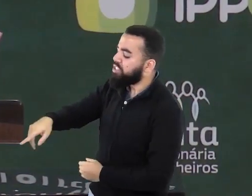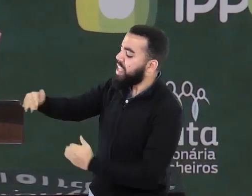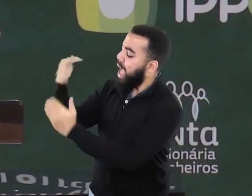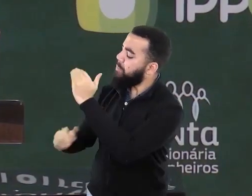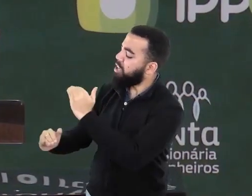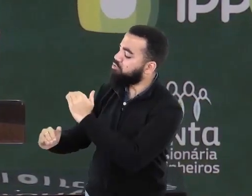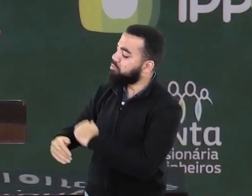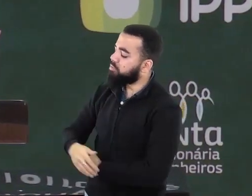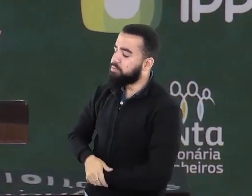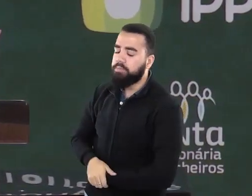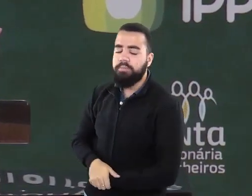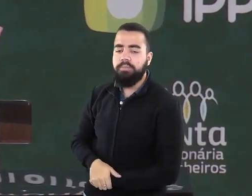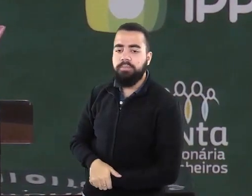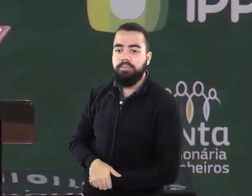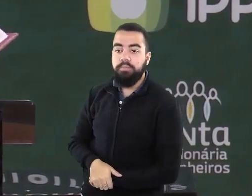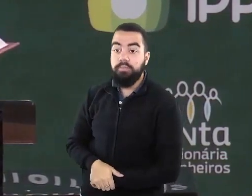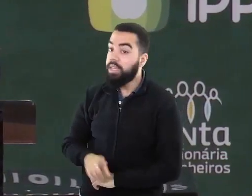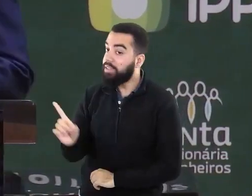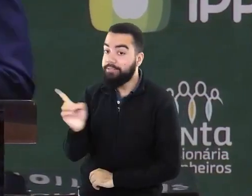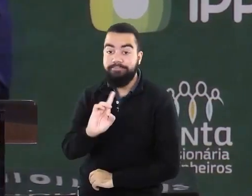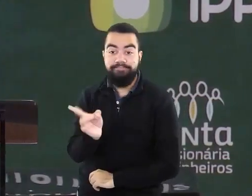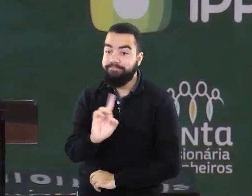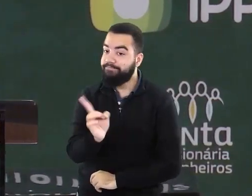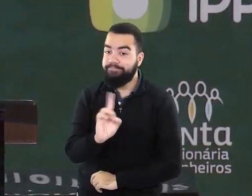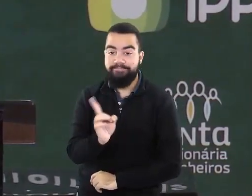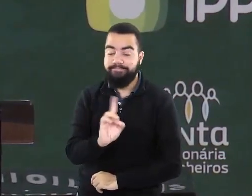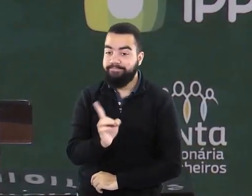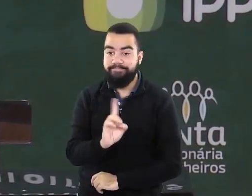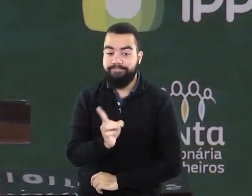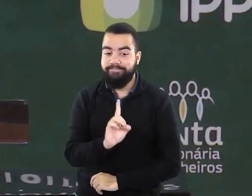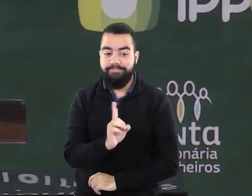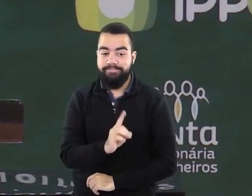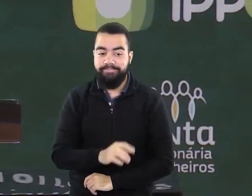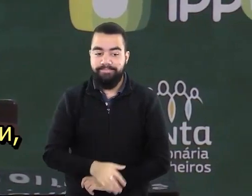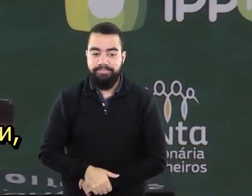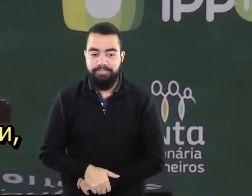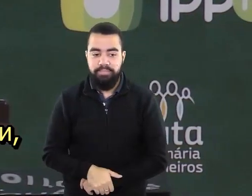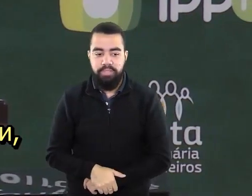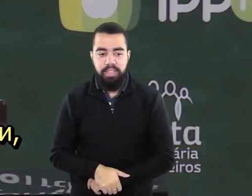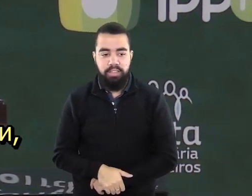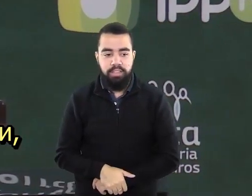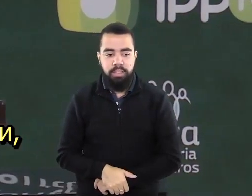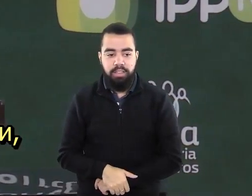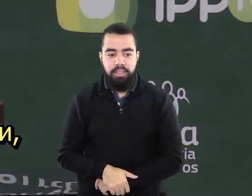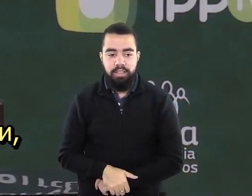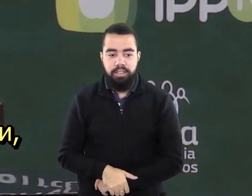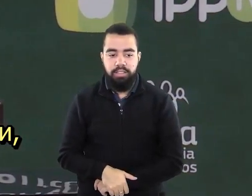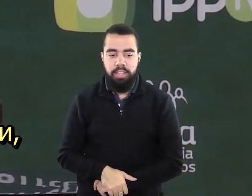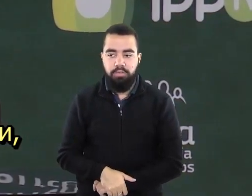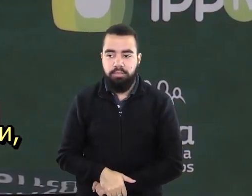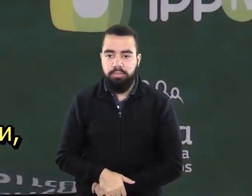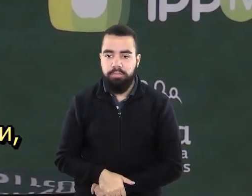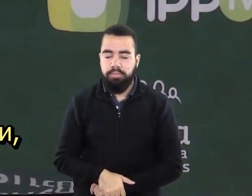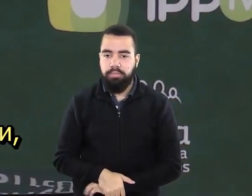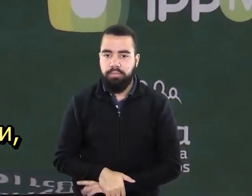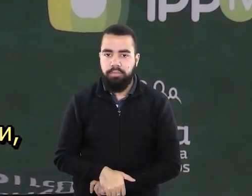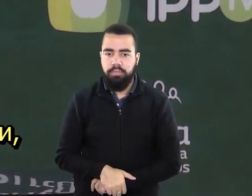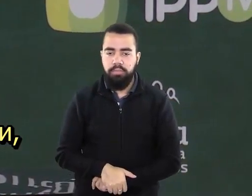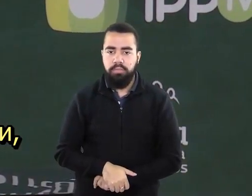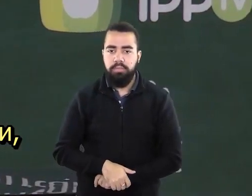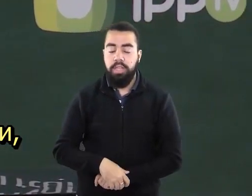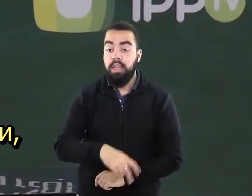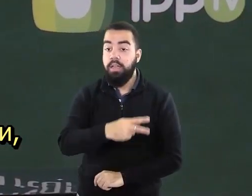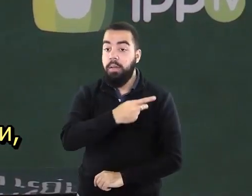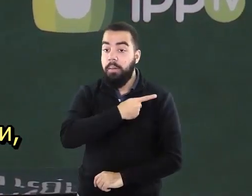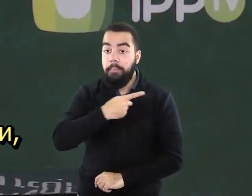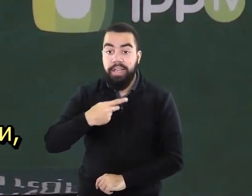Não. O pastor Orival disse agora há pouco, do ponto de vista de um outro nível de autoridade dos